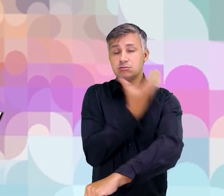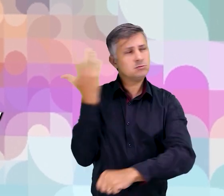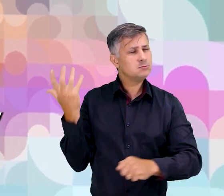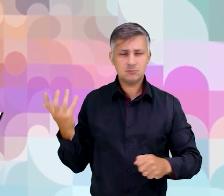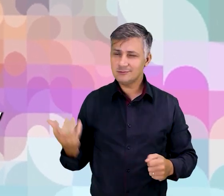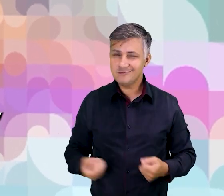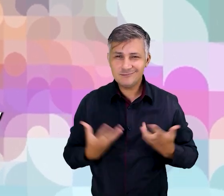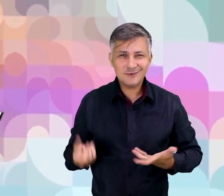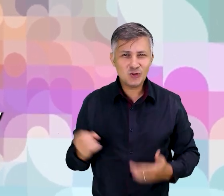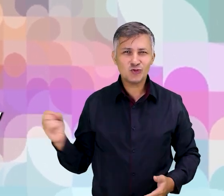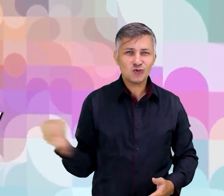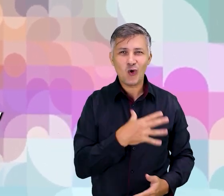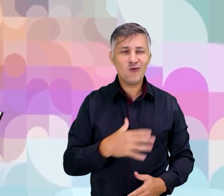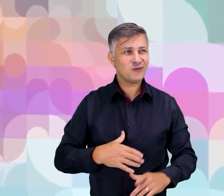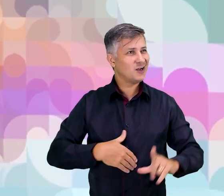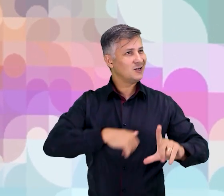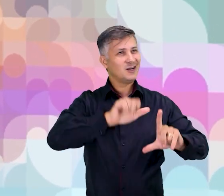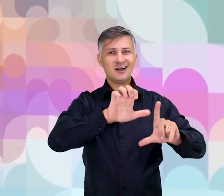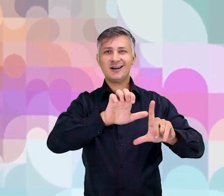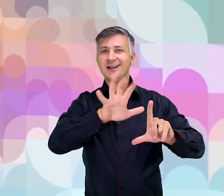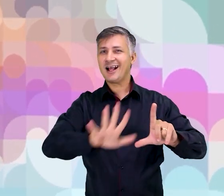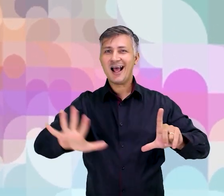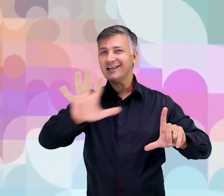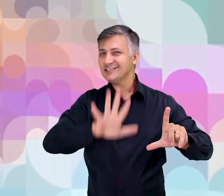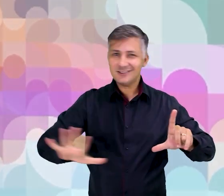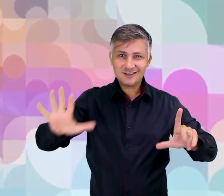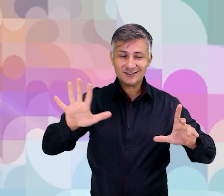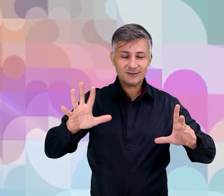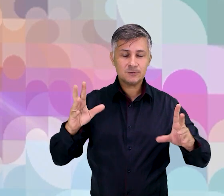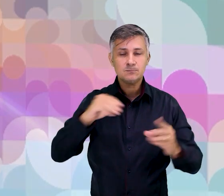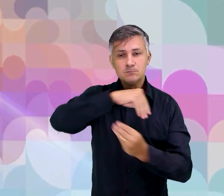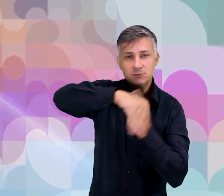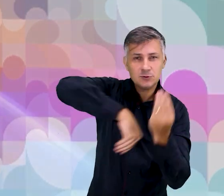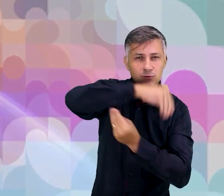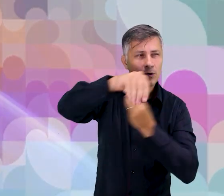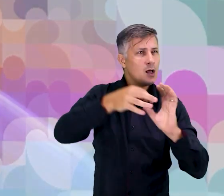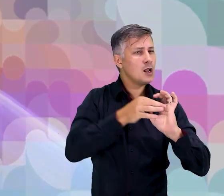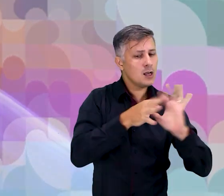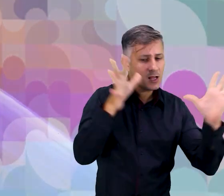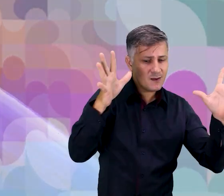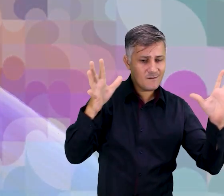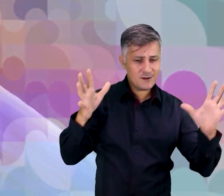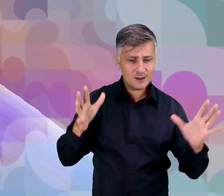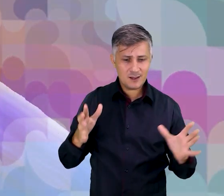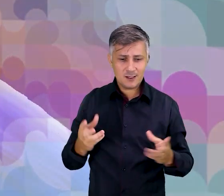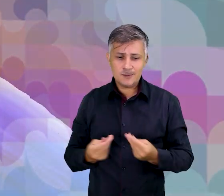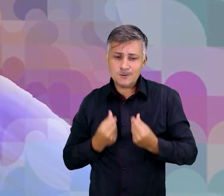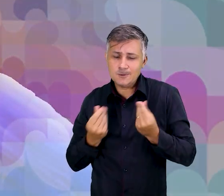linguagens estéticas, incluindo assim, no mundo da arte, a fantasia, a livre